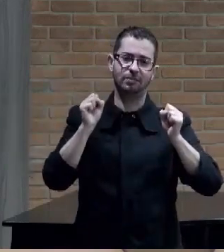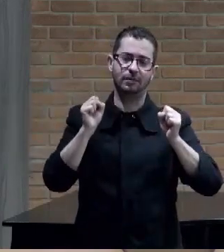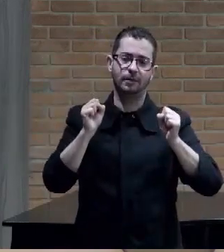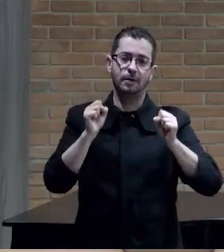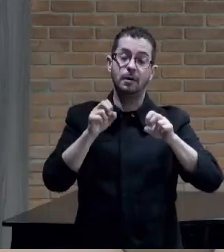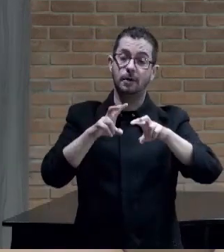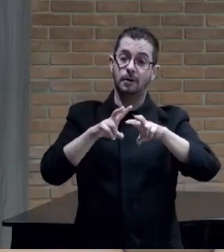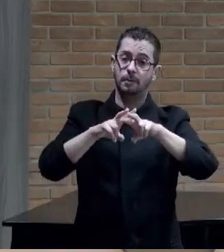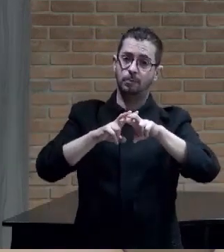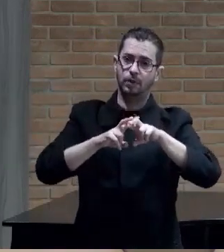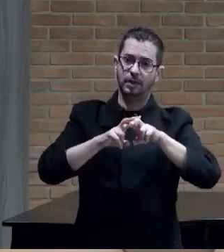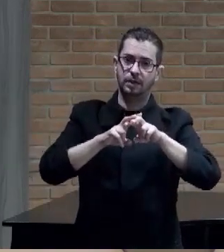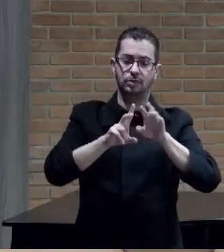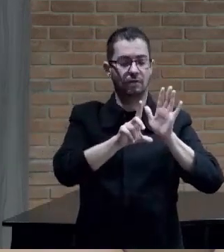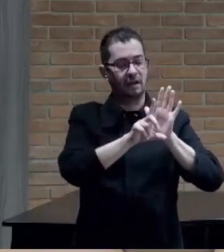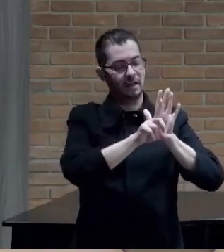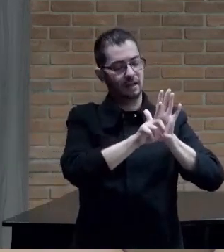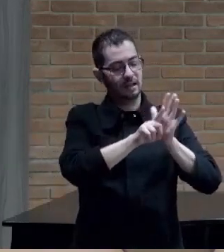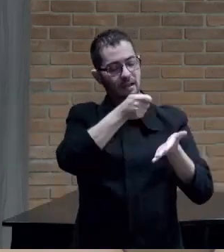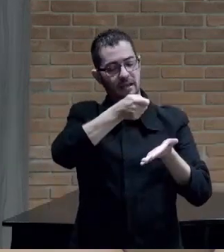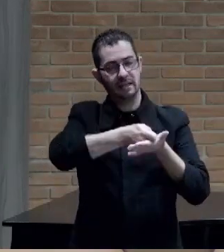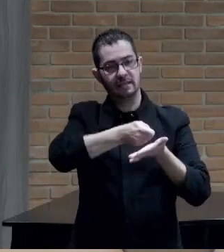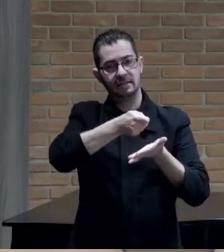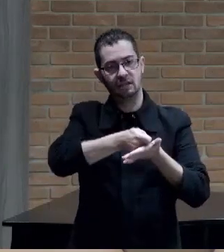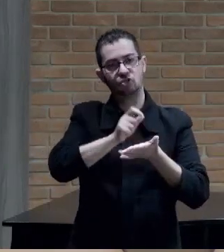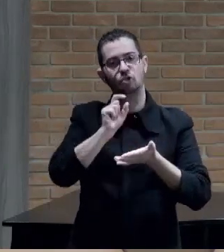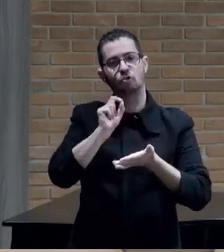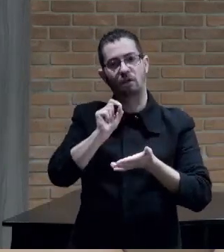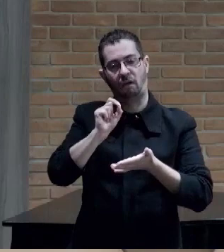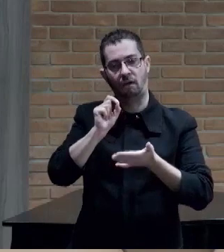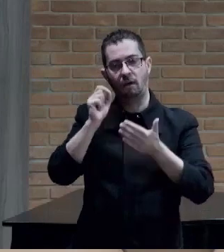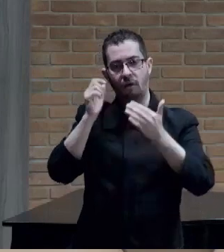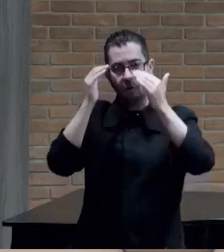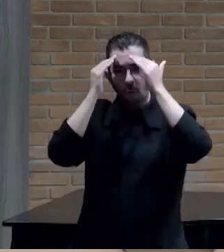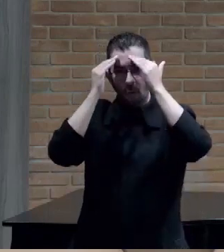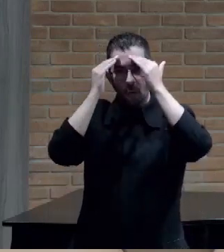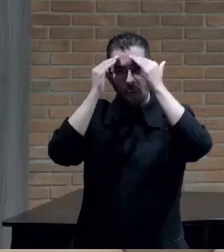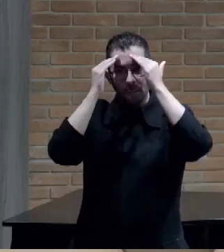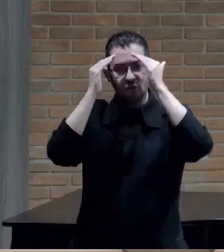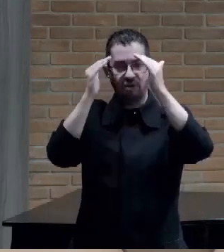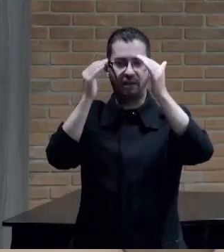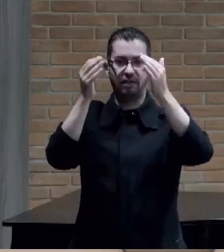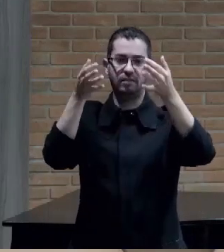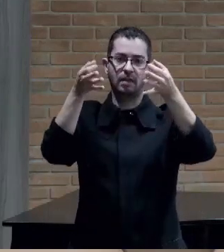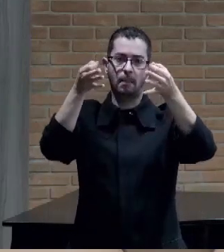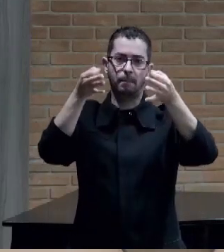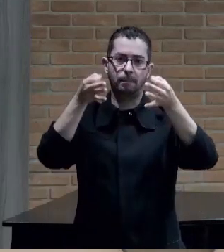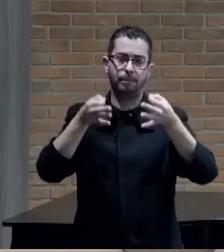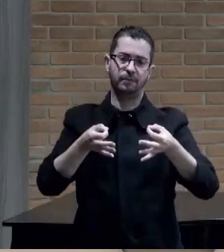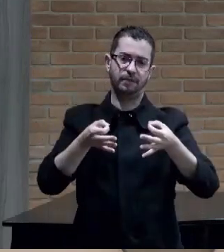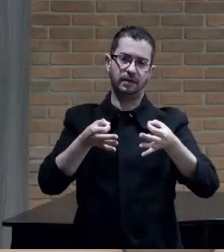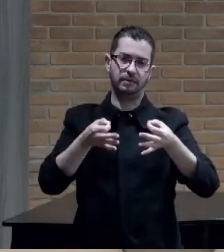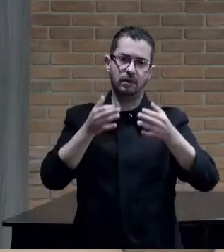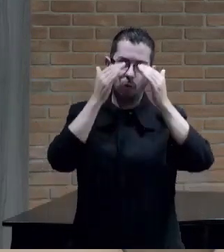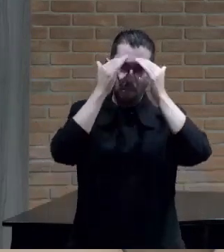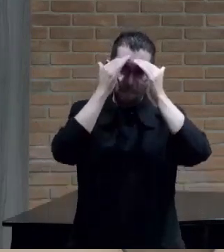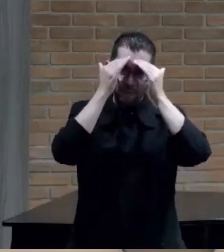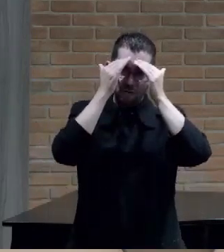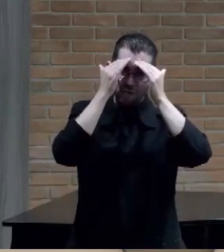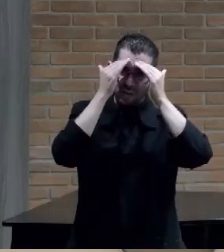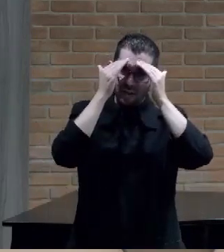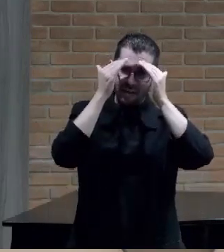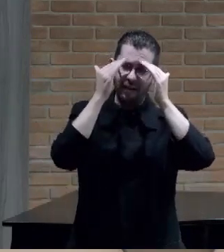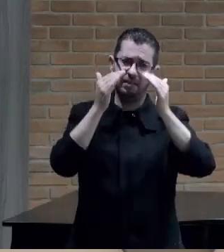que a lei exige o quê? Obediência perfeita, obediência total. E nós